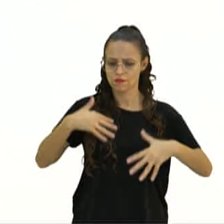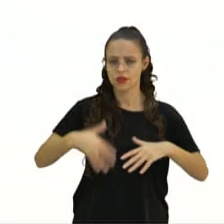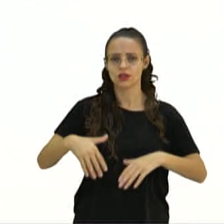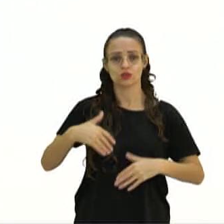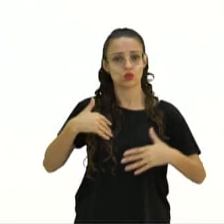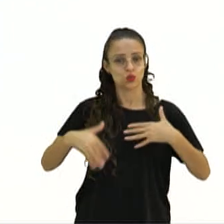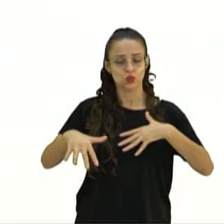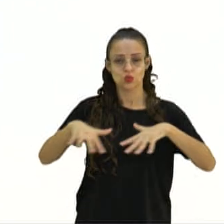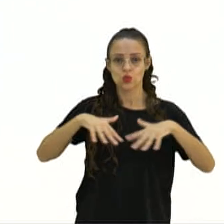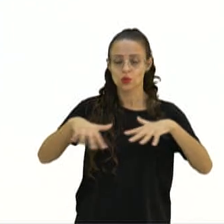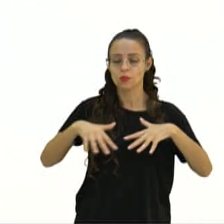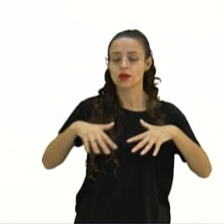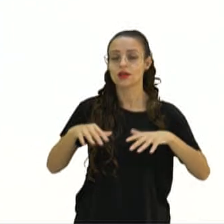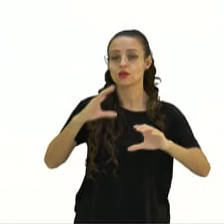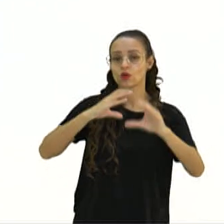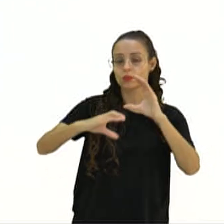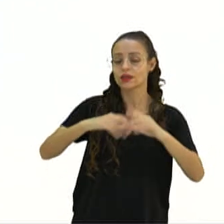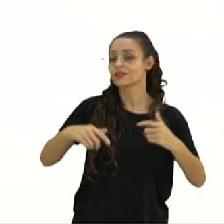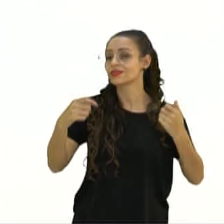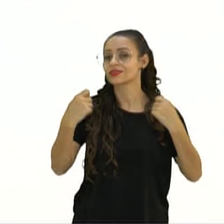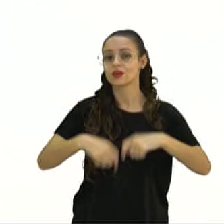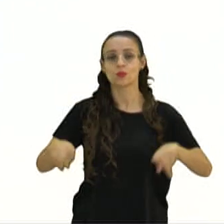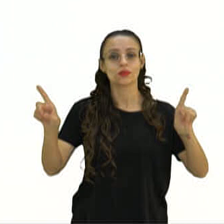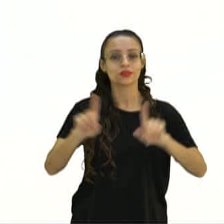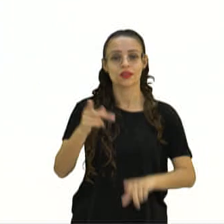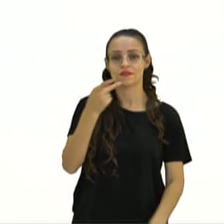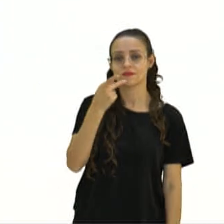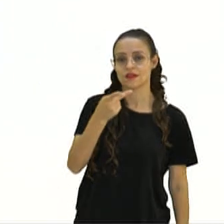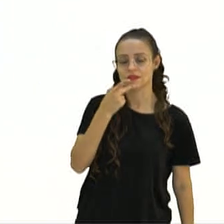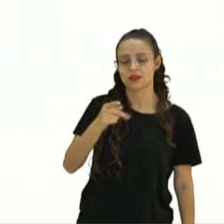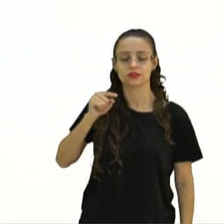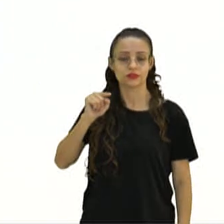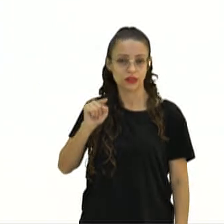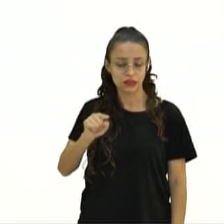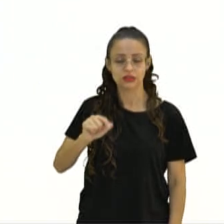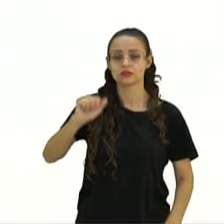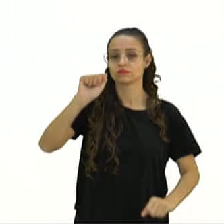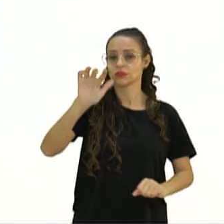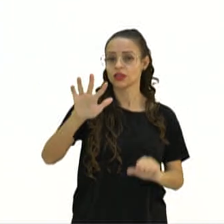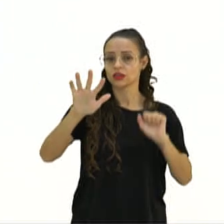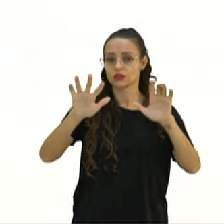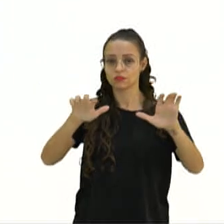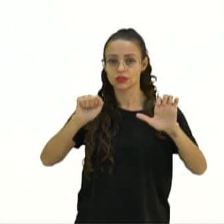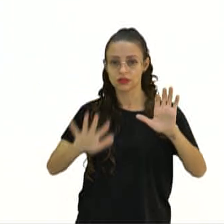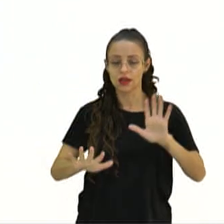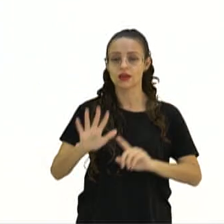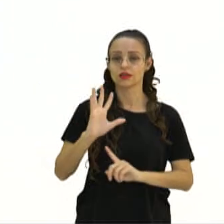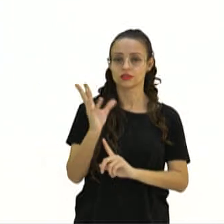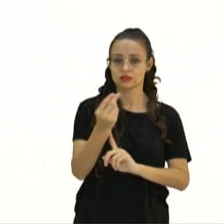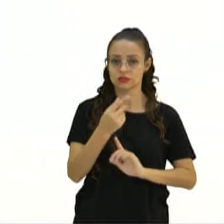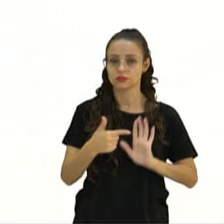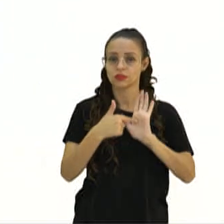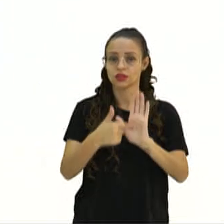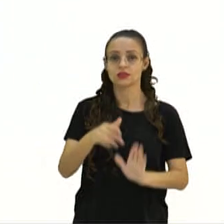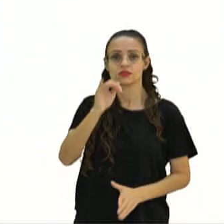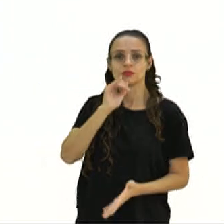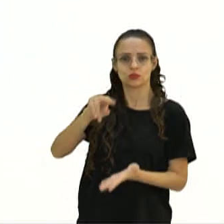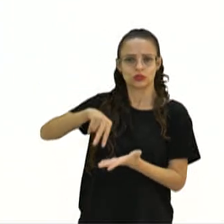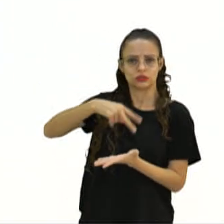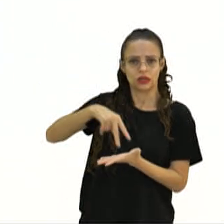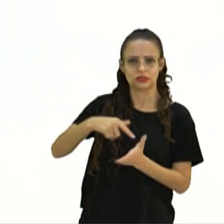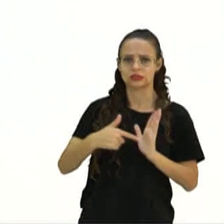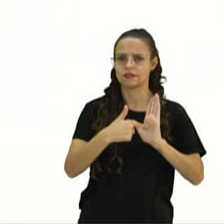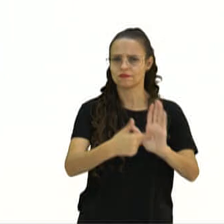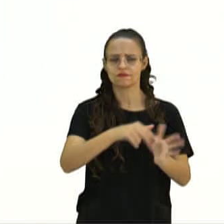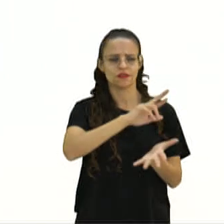necessidade do uso da fala. A mímica, enquanto expressão artística, né, como no caso da dança, se apresenta de várias formas